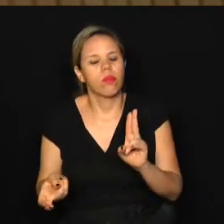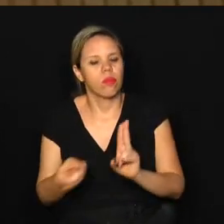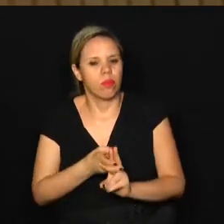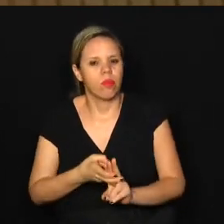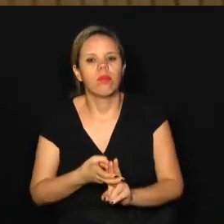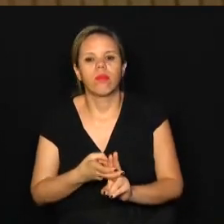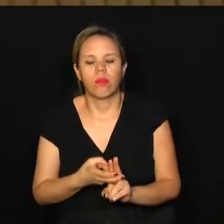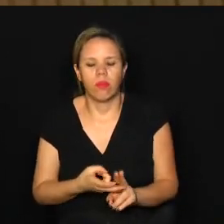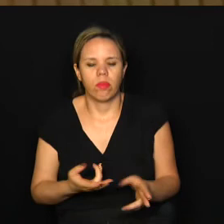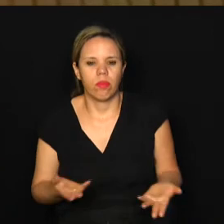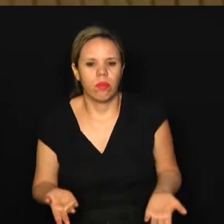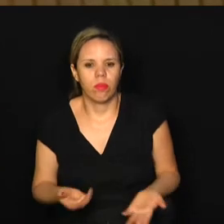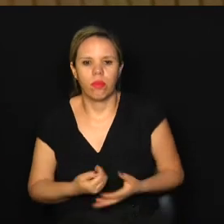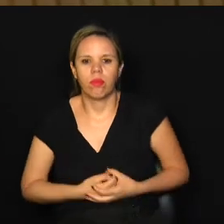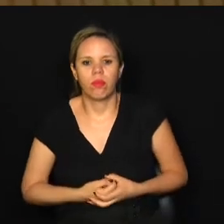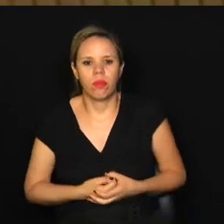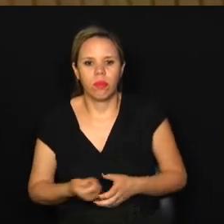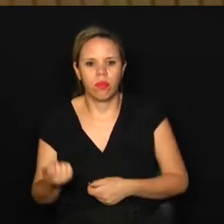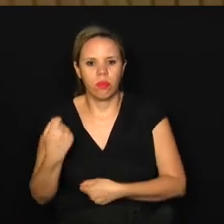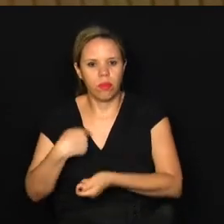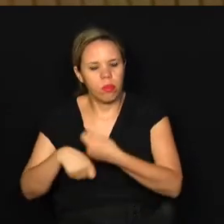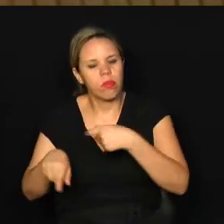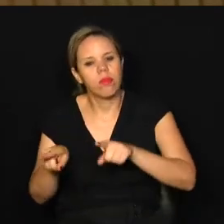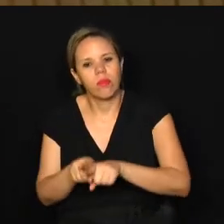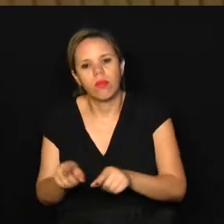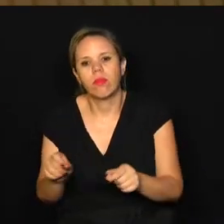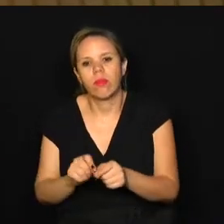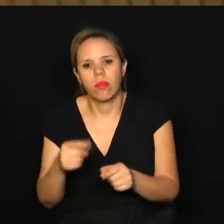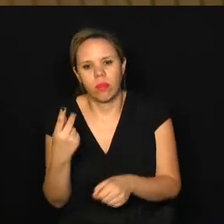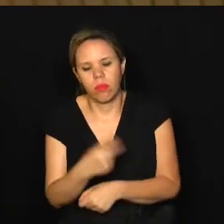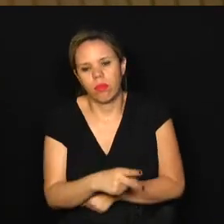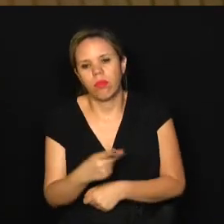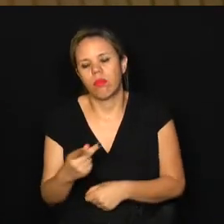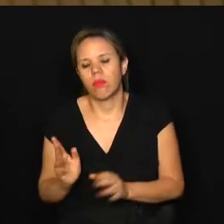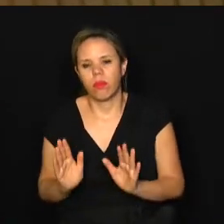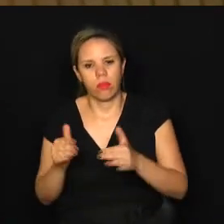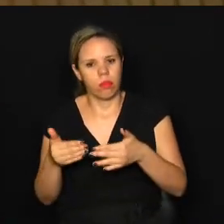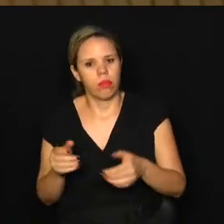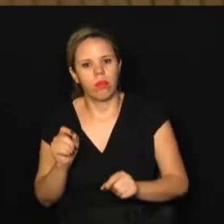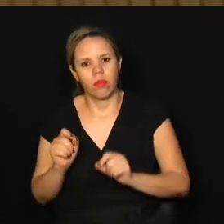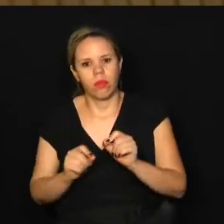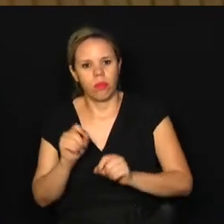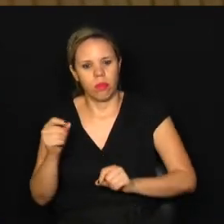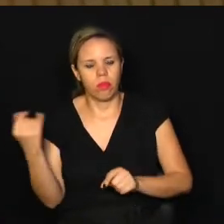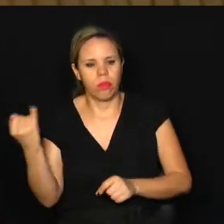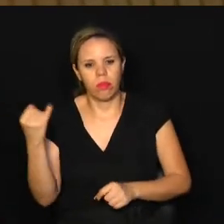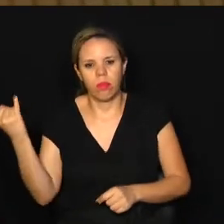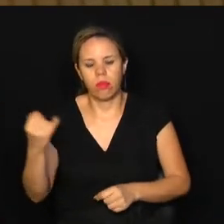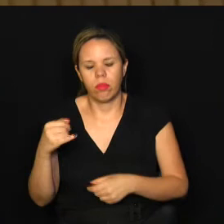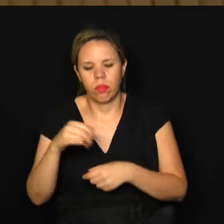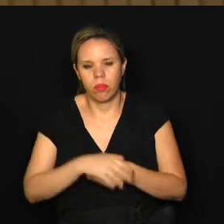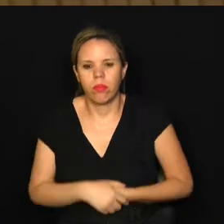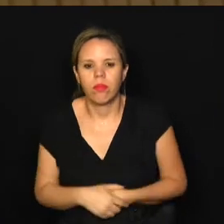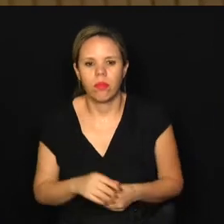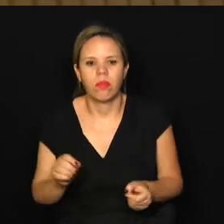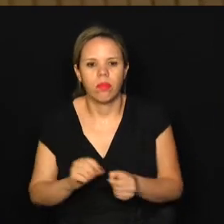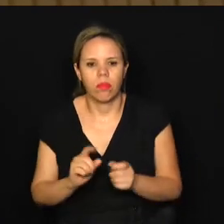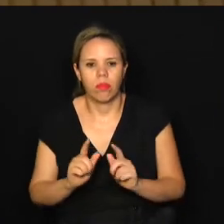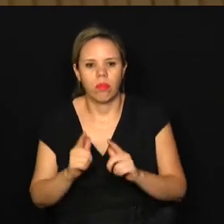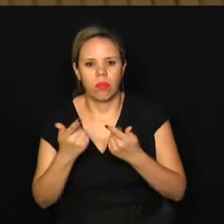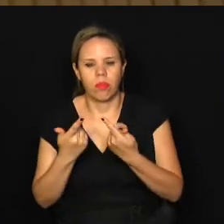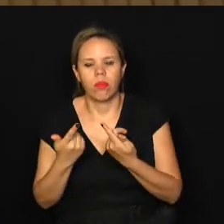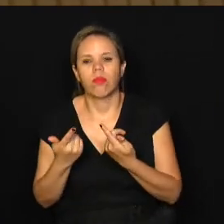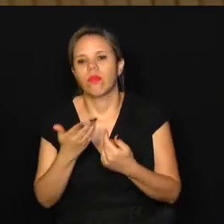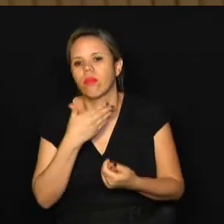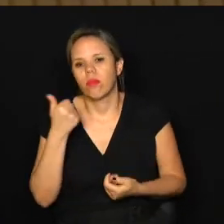mas a administração também fez a parte dela, focando no que era importante, fazendo a gestão da